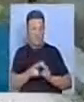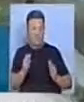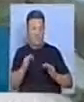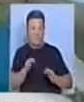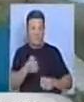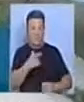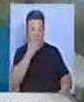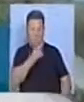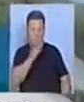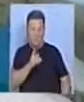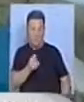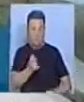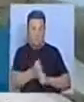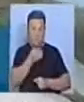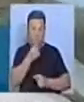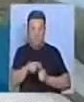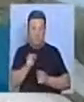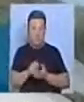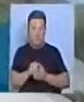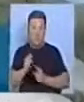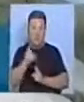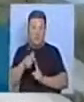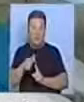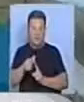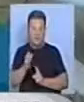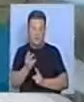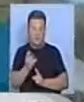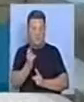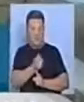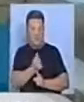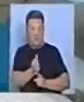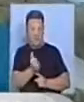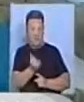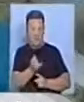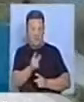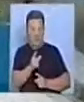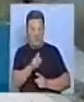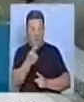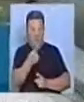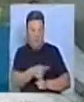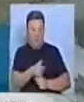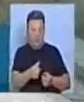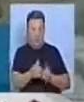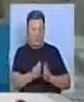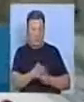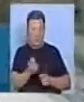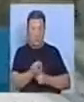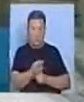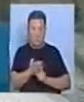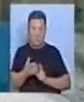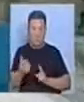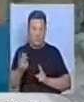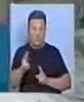dizer, quando se fala de evento, o evento em Vila Nova de Cerveira é a Bienal. Quando há Bienal, tudo o resto